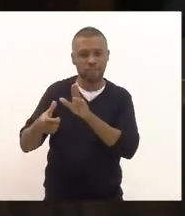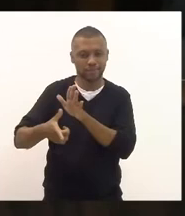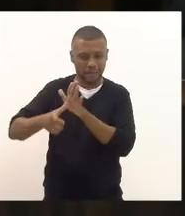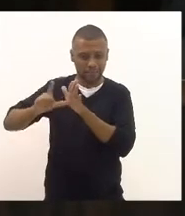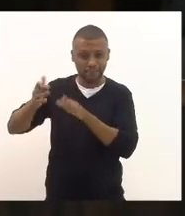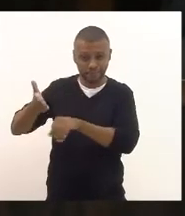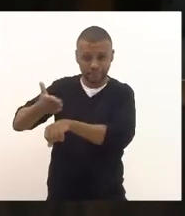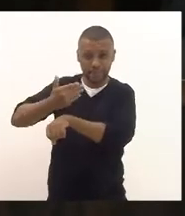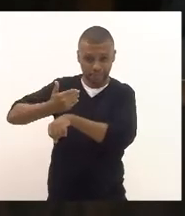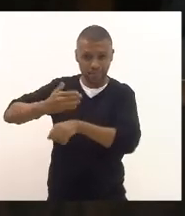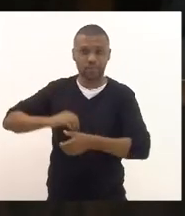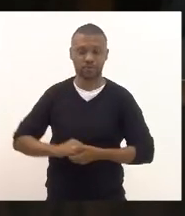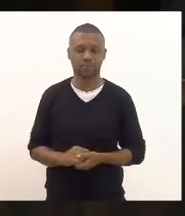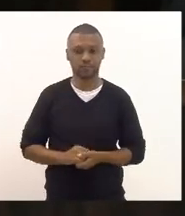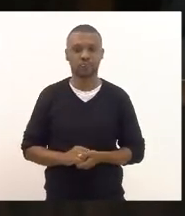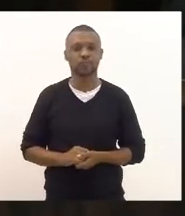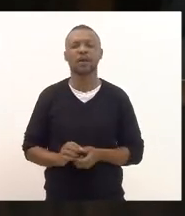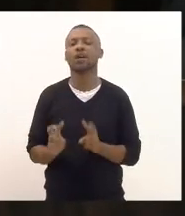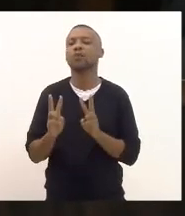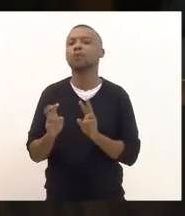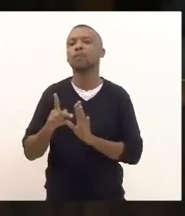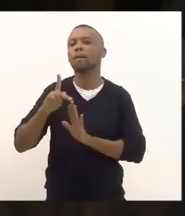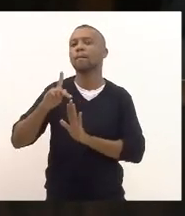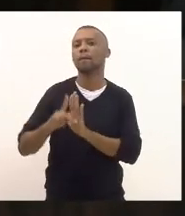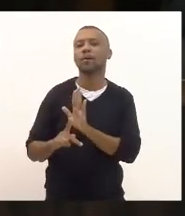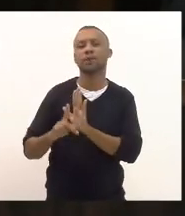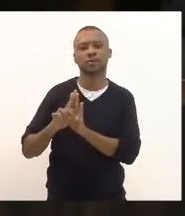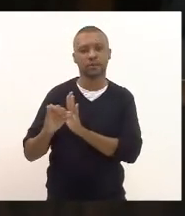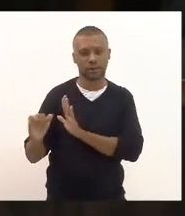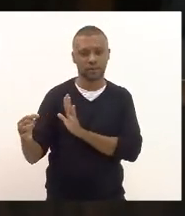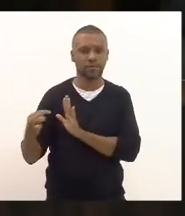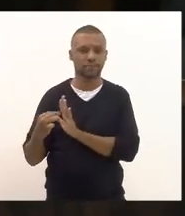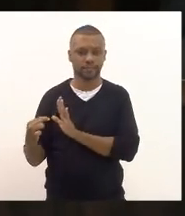cedo é de um projeto